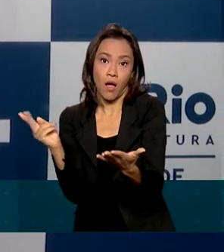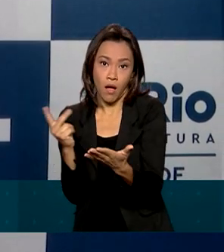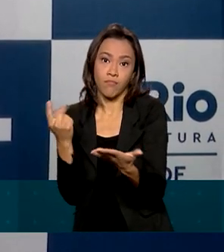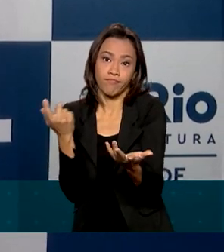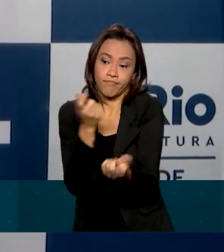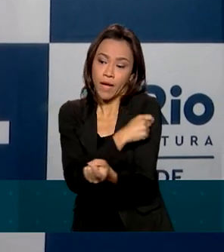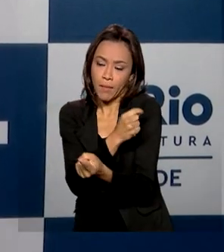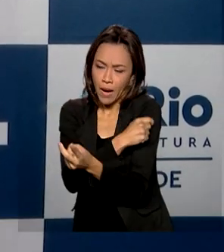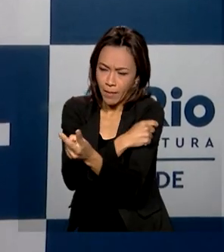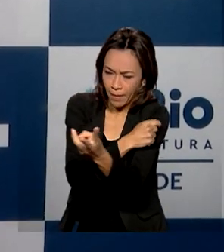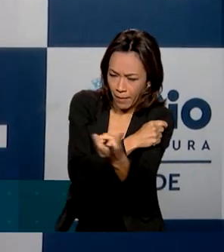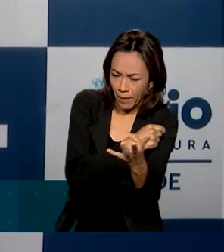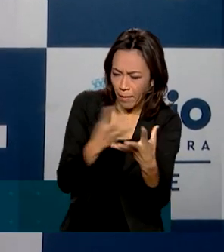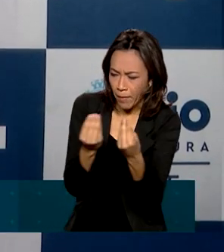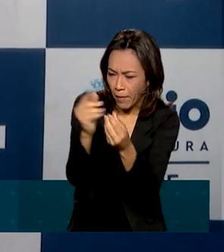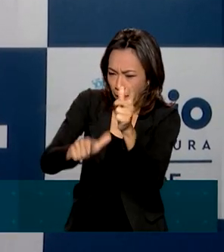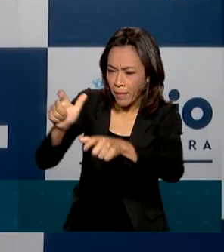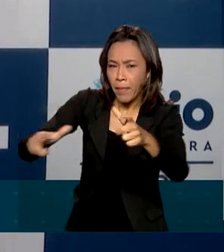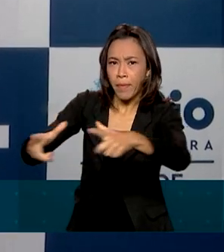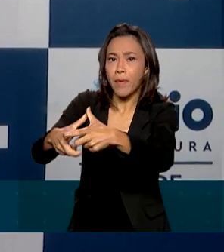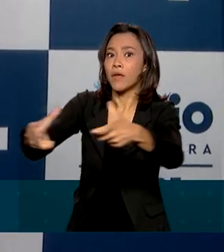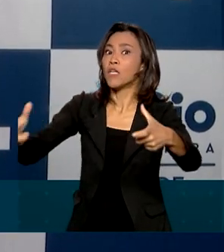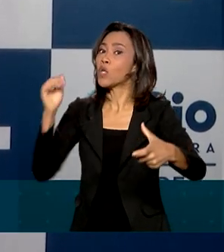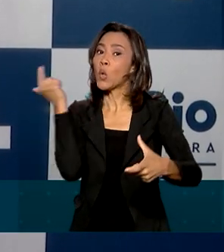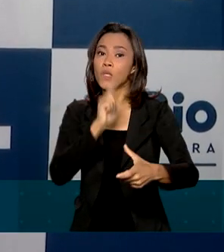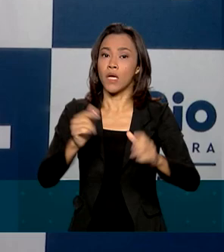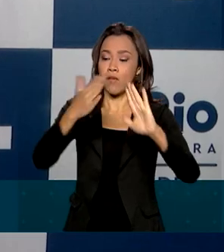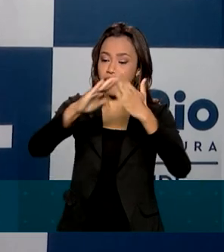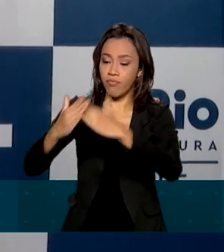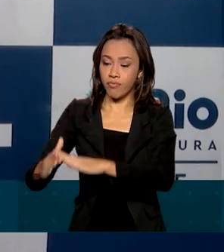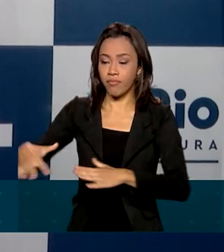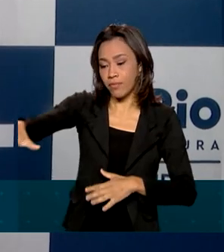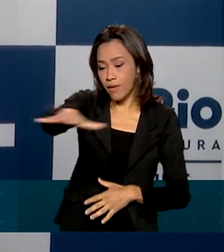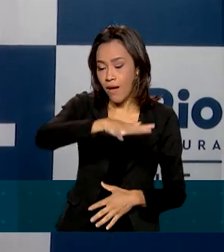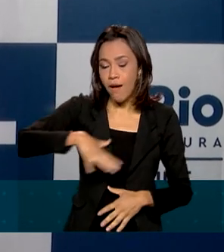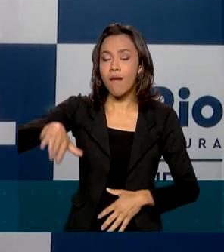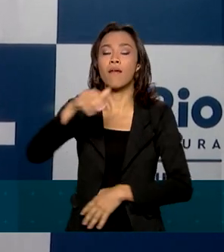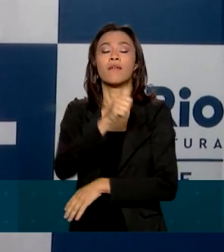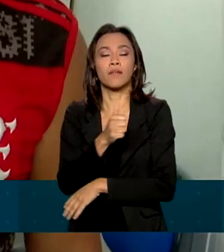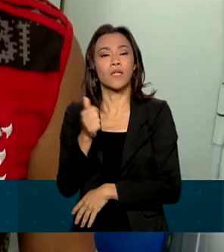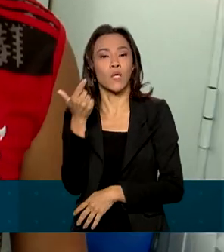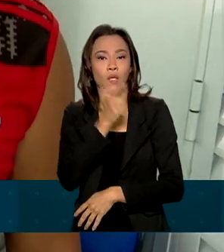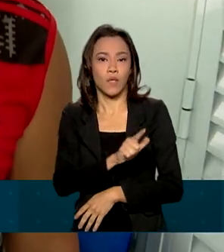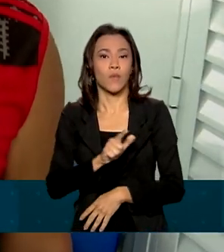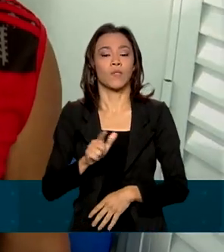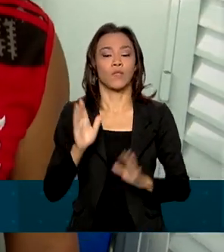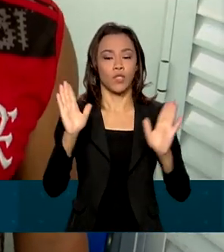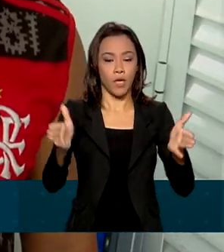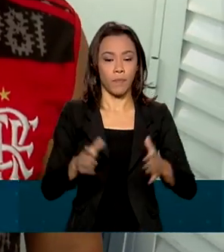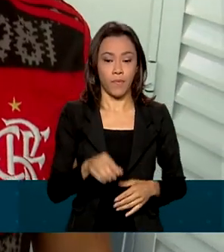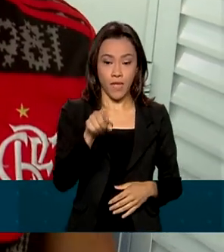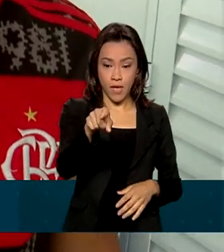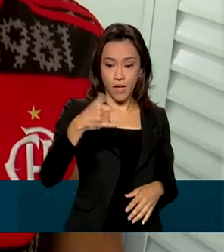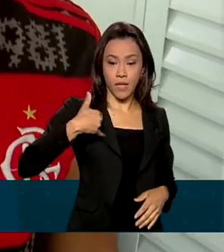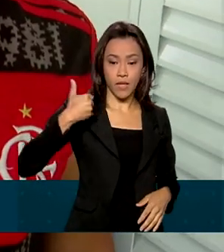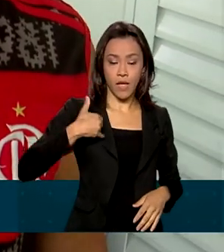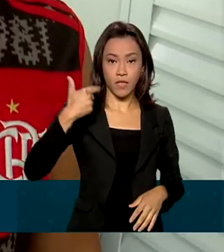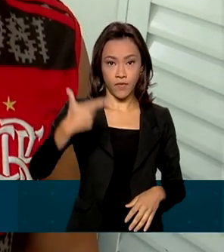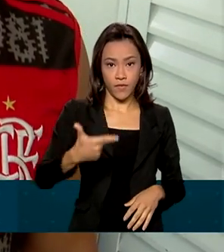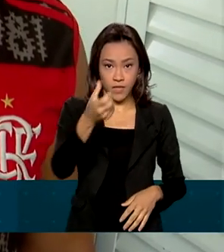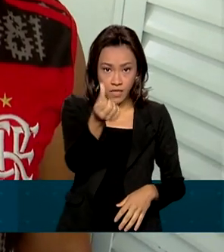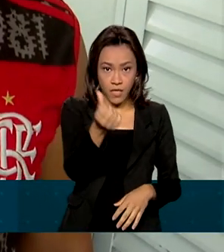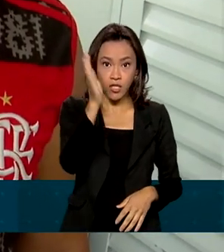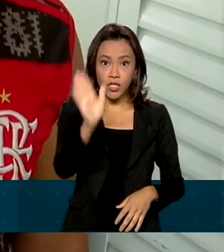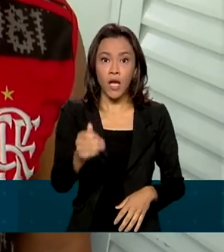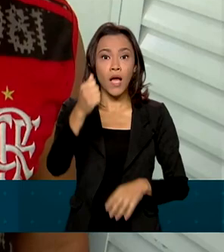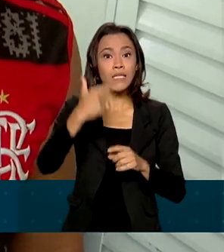agora hoje a gente completa é toda a população da Maré completamente fascinada com a segunda dose uma tem 26 anos ele